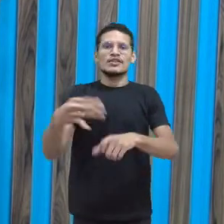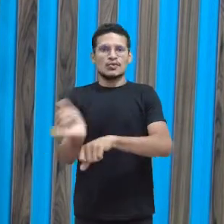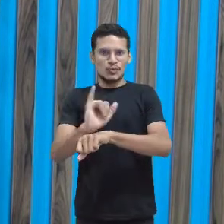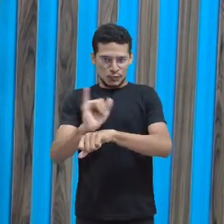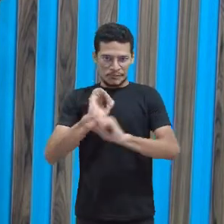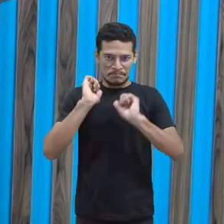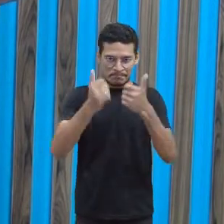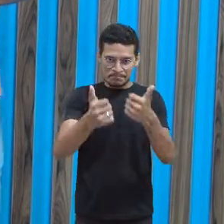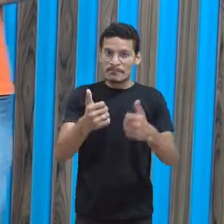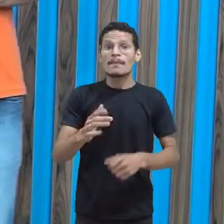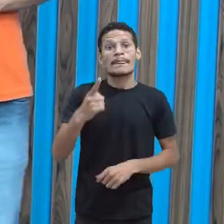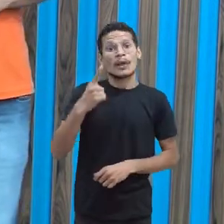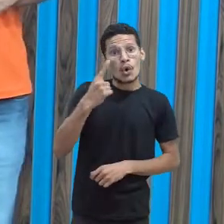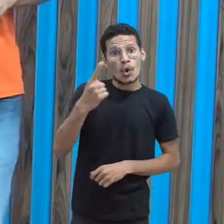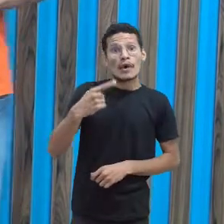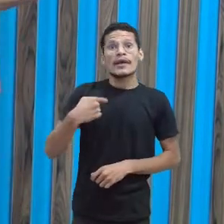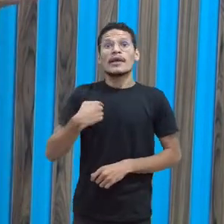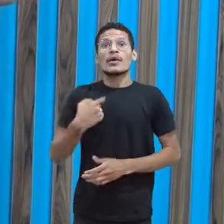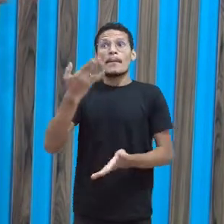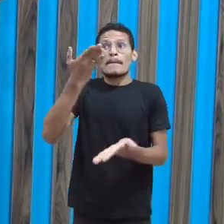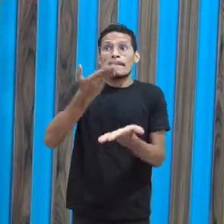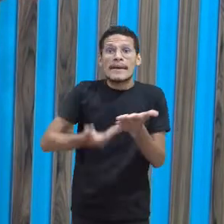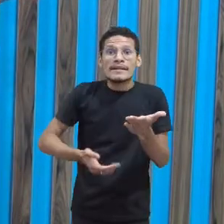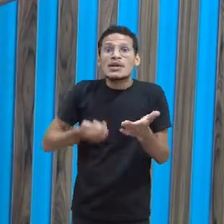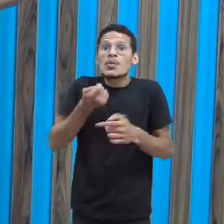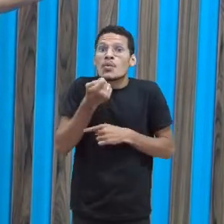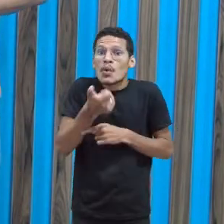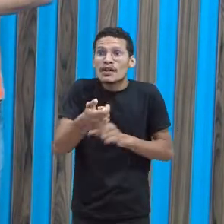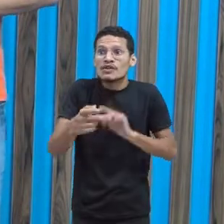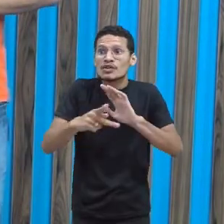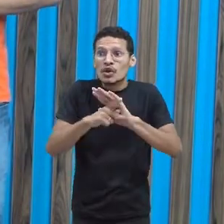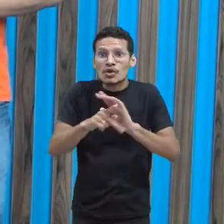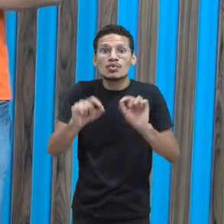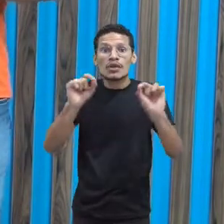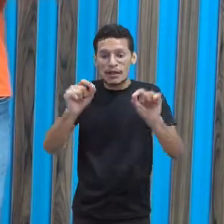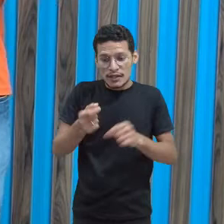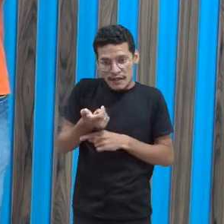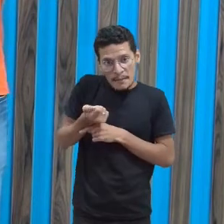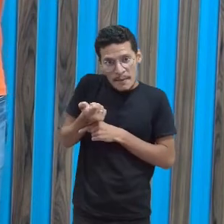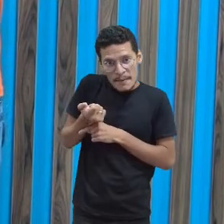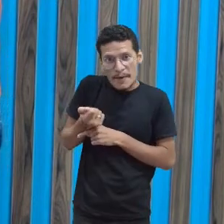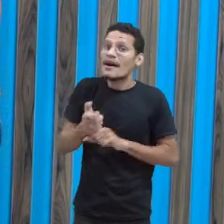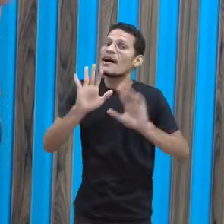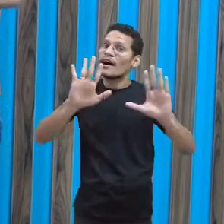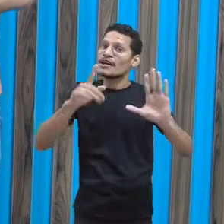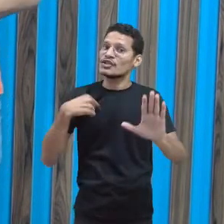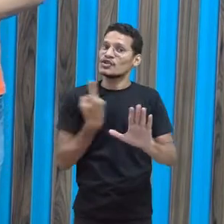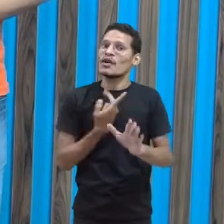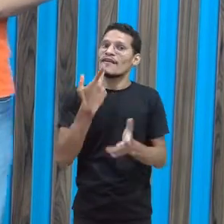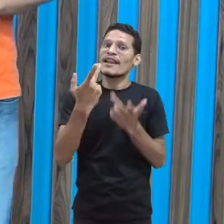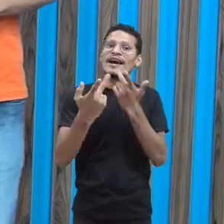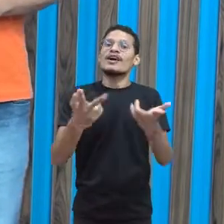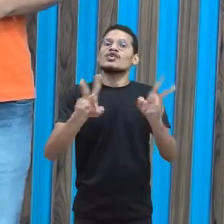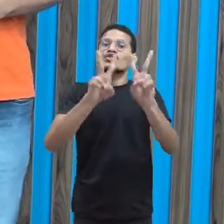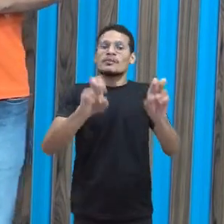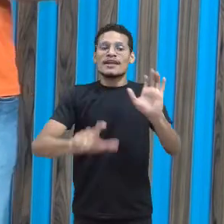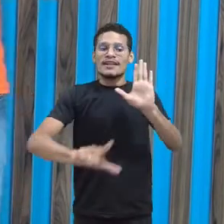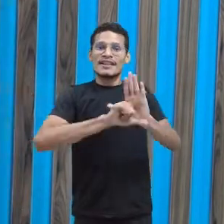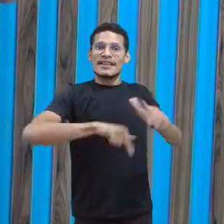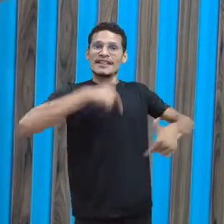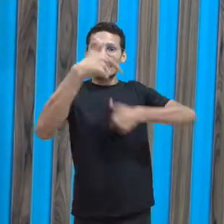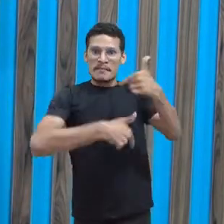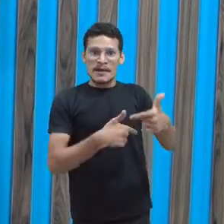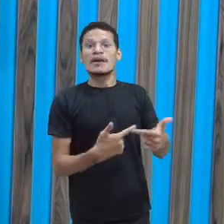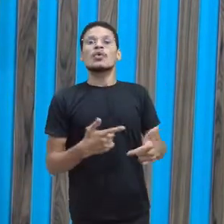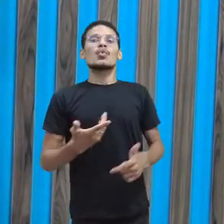Então é isso, né? Depois de ter quase derrubado o nosso passador aqui de slide, vamos falar sobre a nossa legislação trabalhista. Tá? Hoje a gente